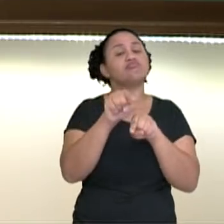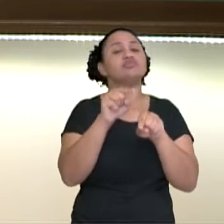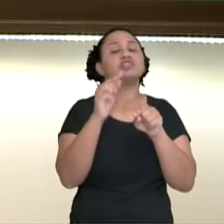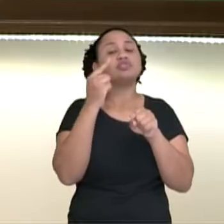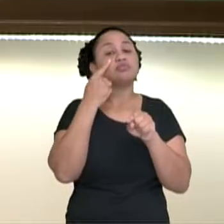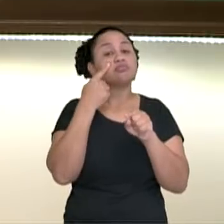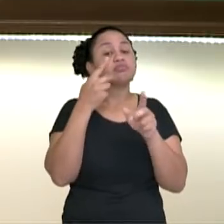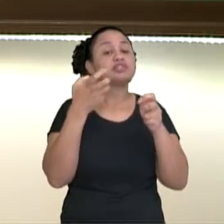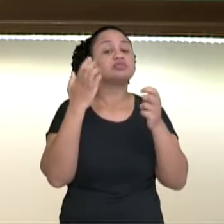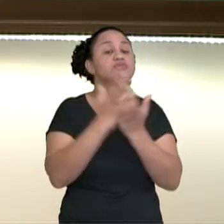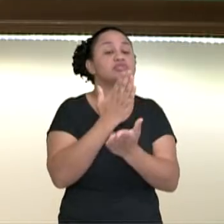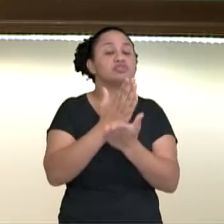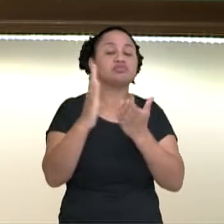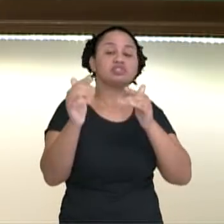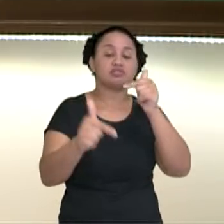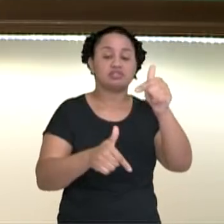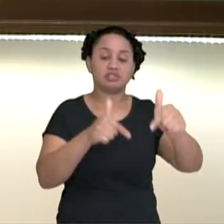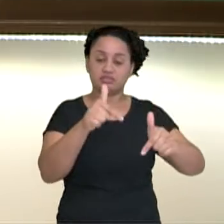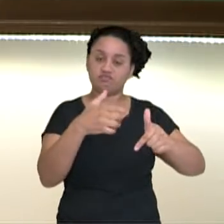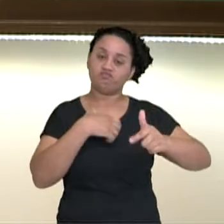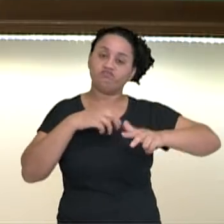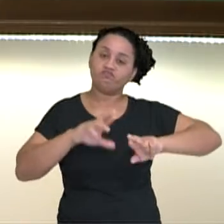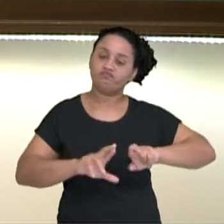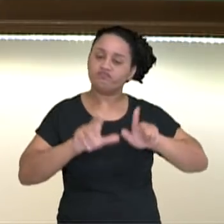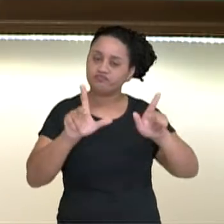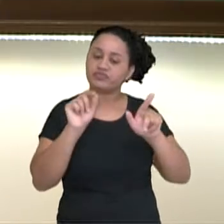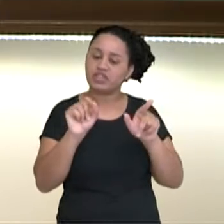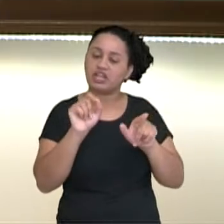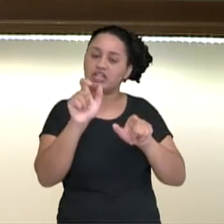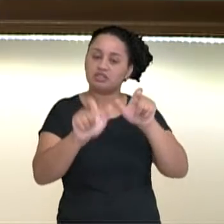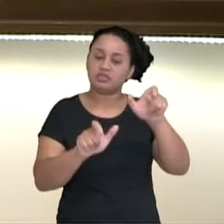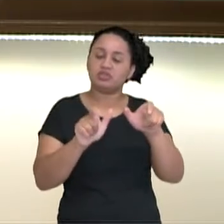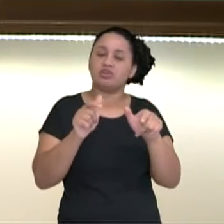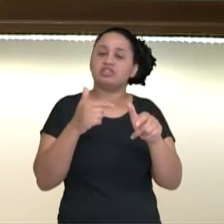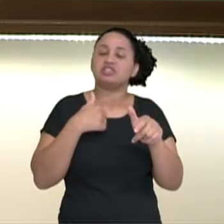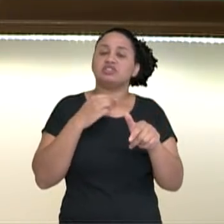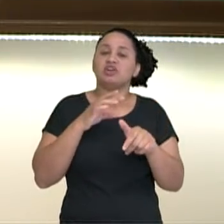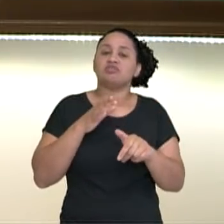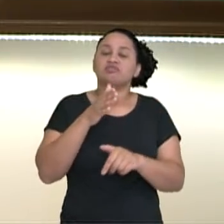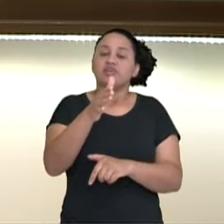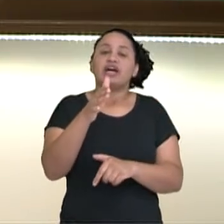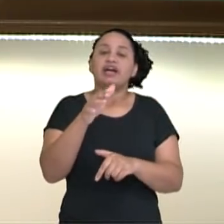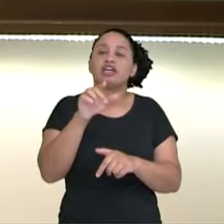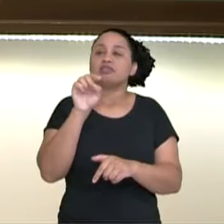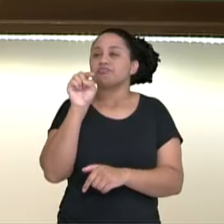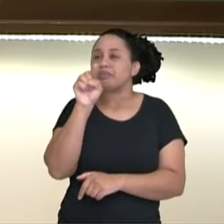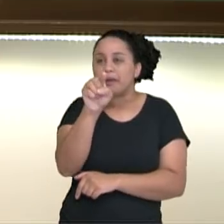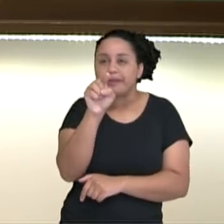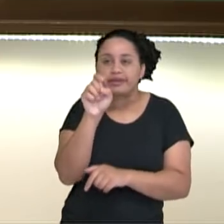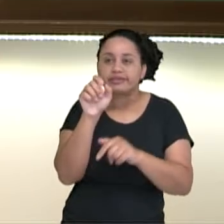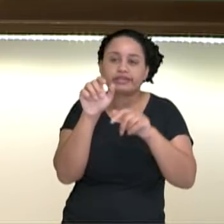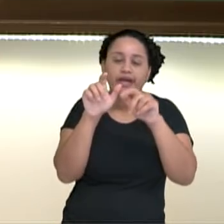uma divisão do trabalho diferenciada. Os indivíduos que vão apenas apertar uma